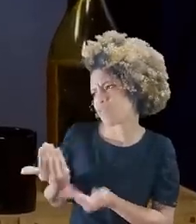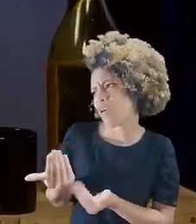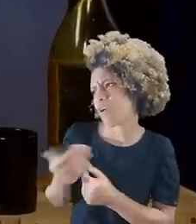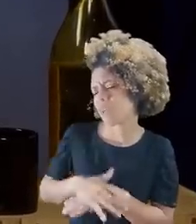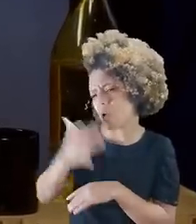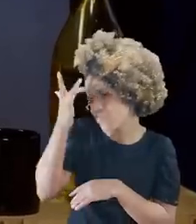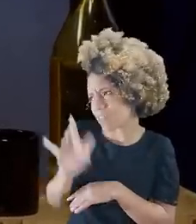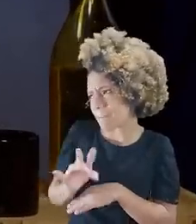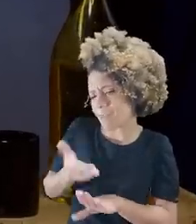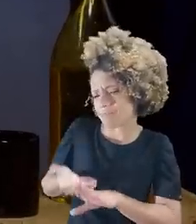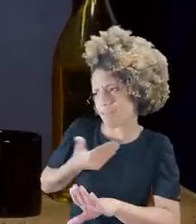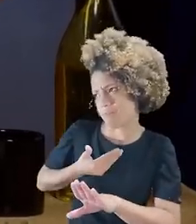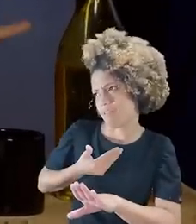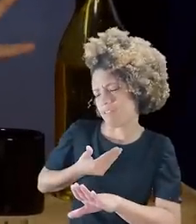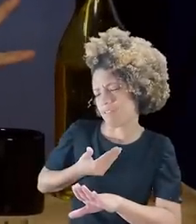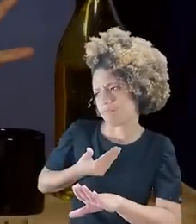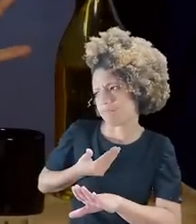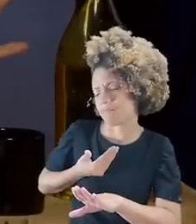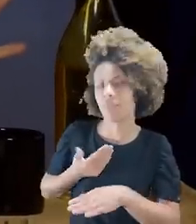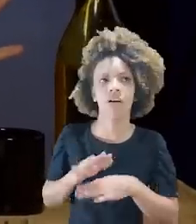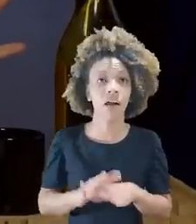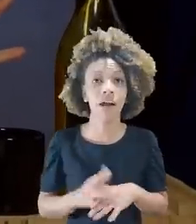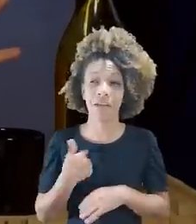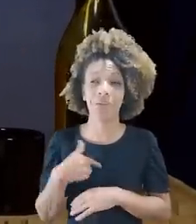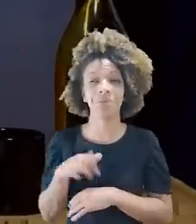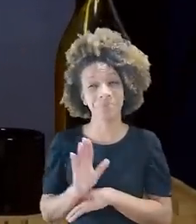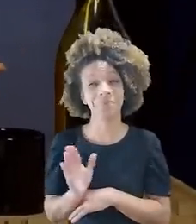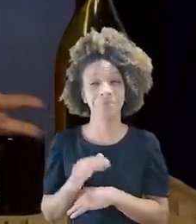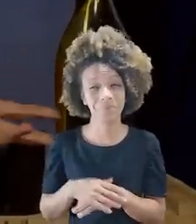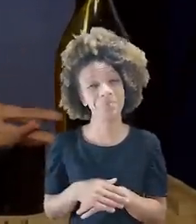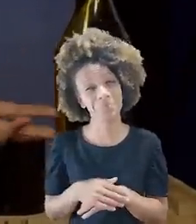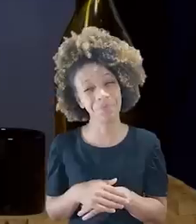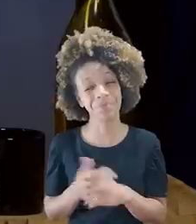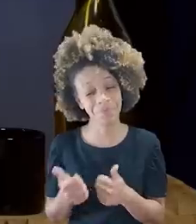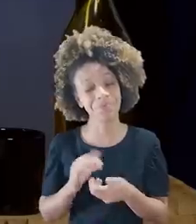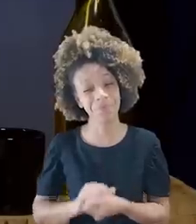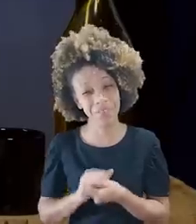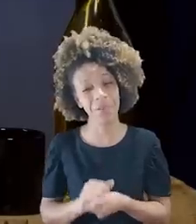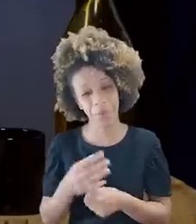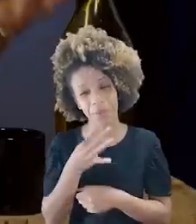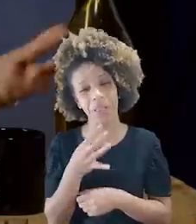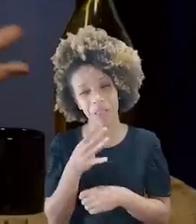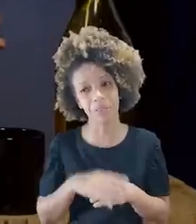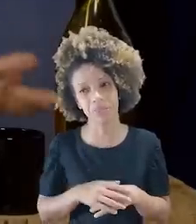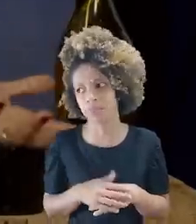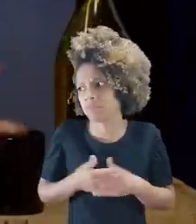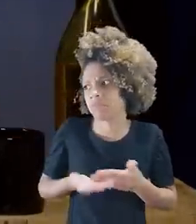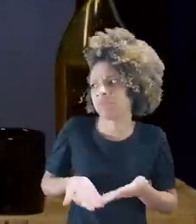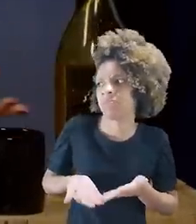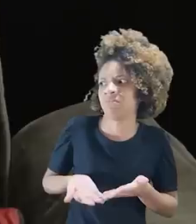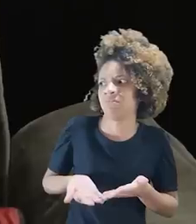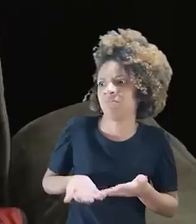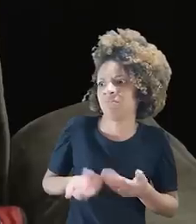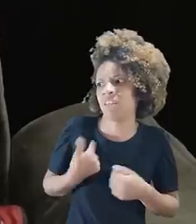tava num momento de me me conhecer como é que vou ter processo de entender de de tratar